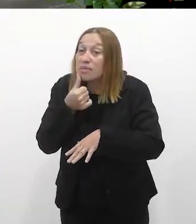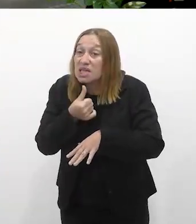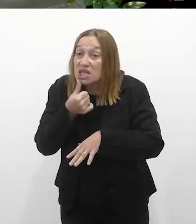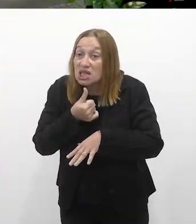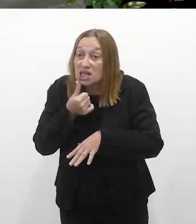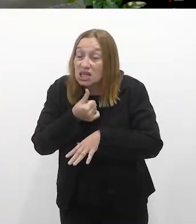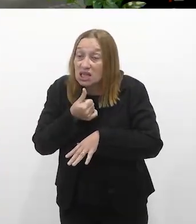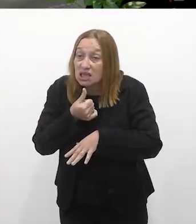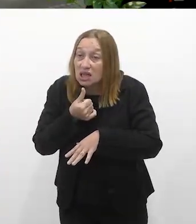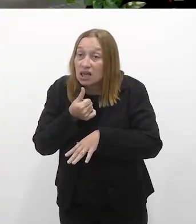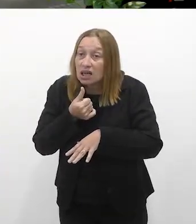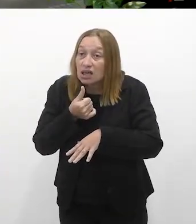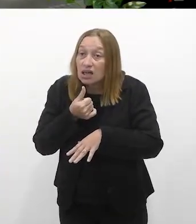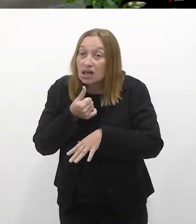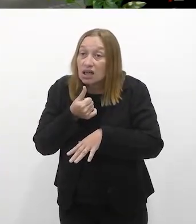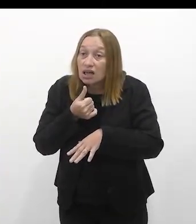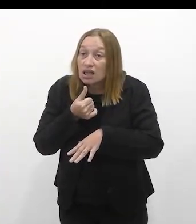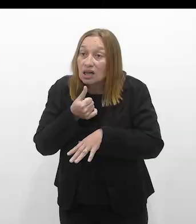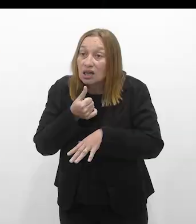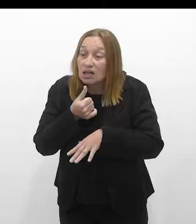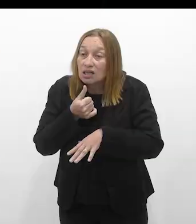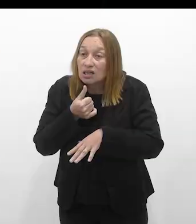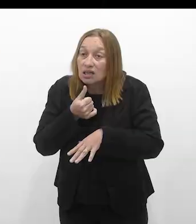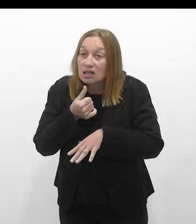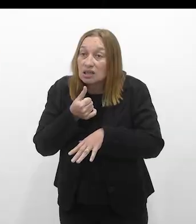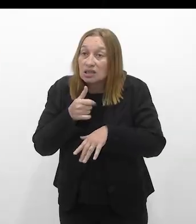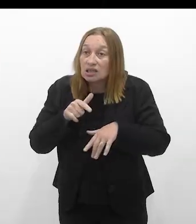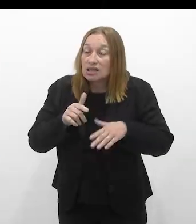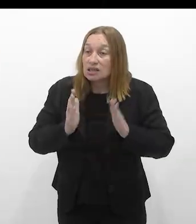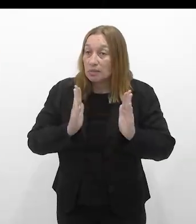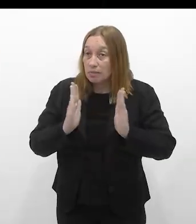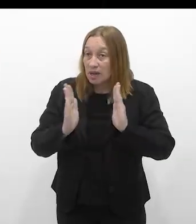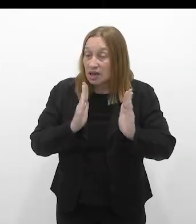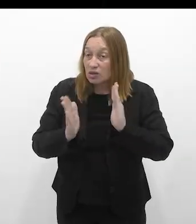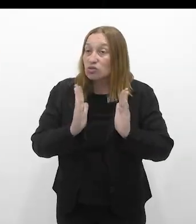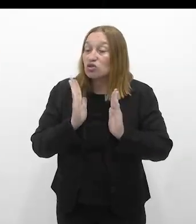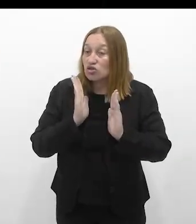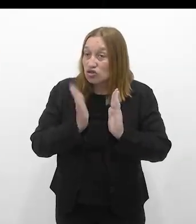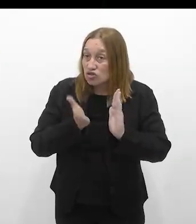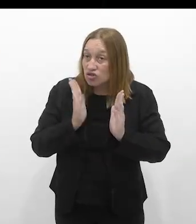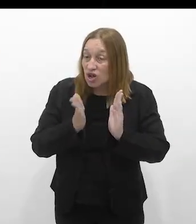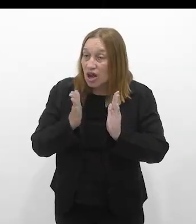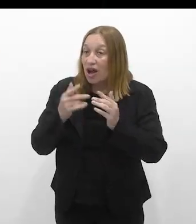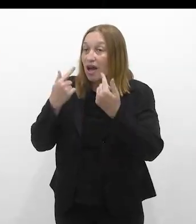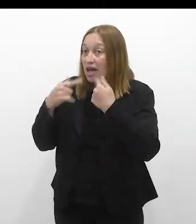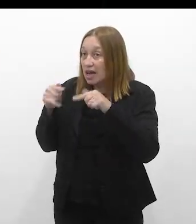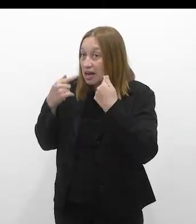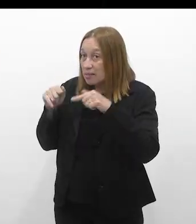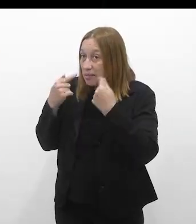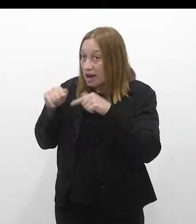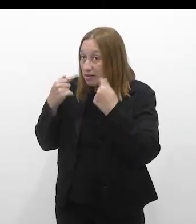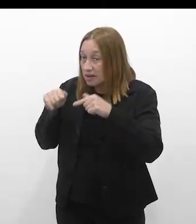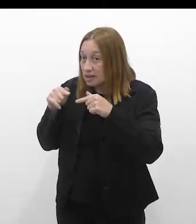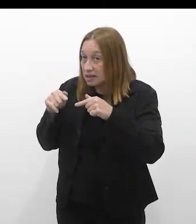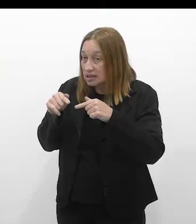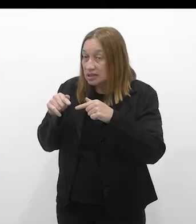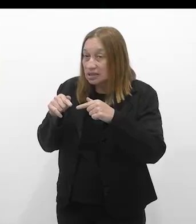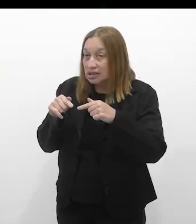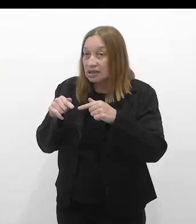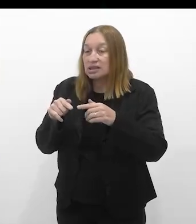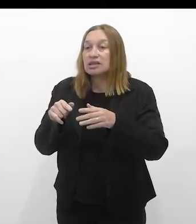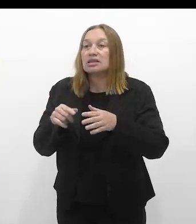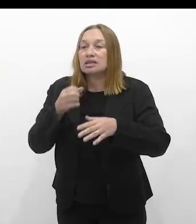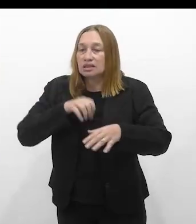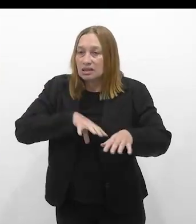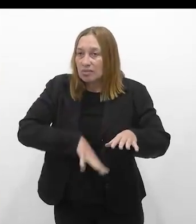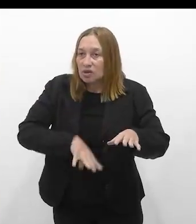essa menina, essa mulher que, nesse período, já reclamava muito da menstruação e nada